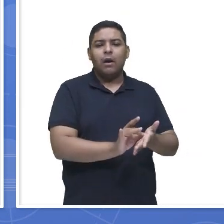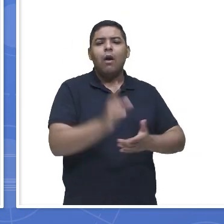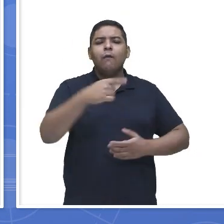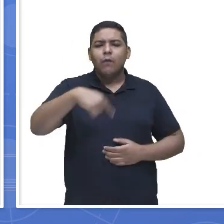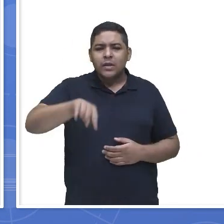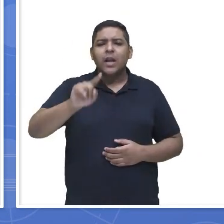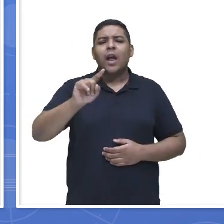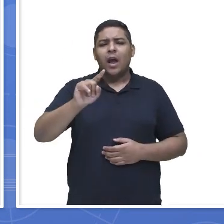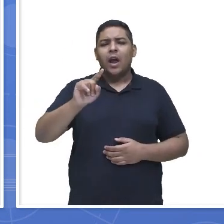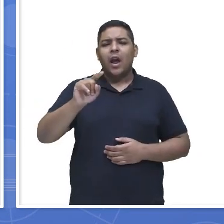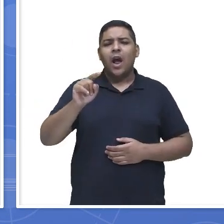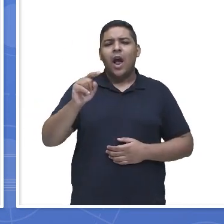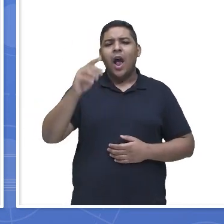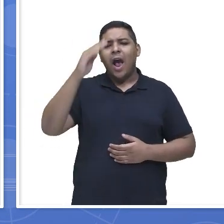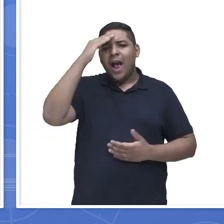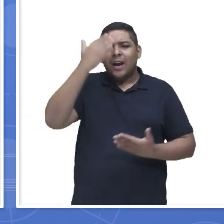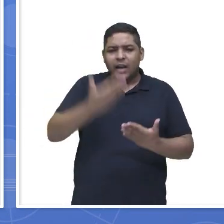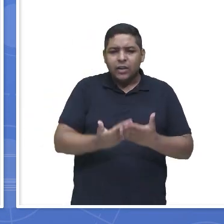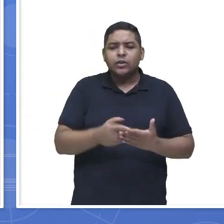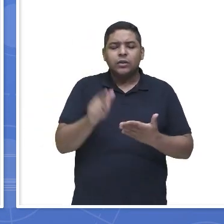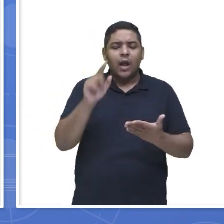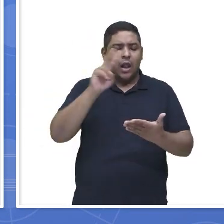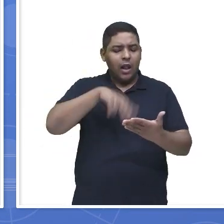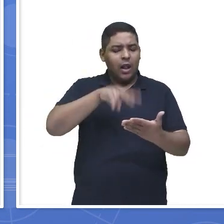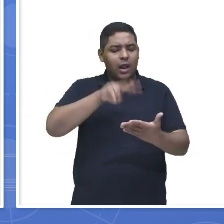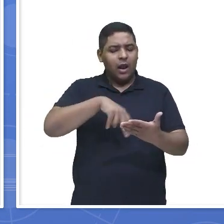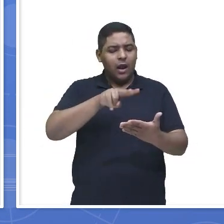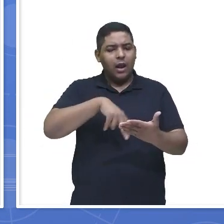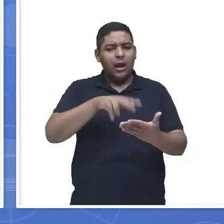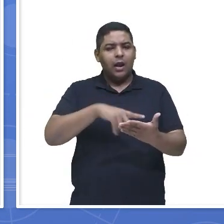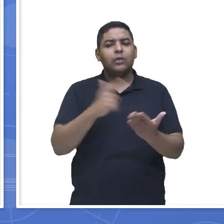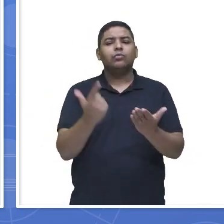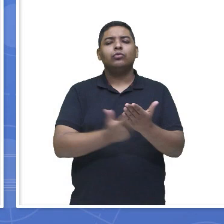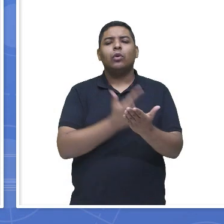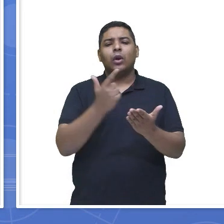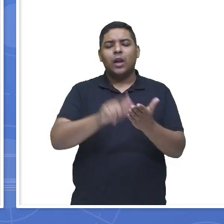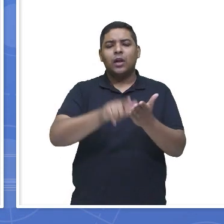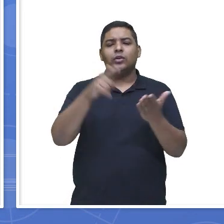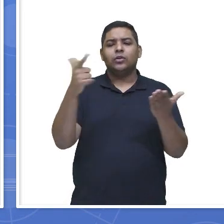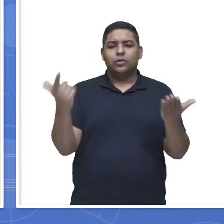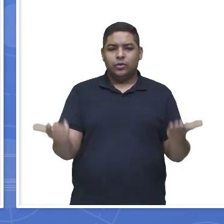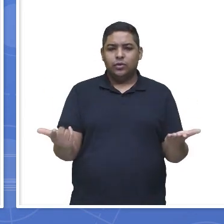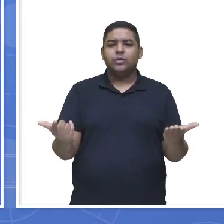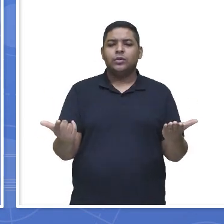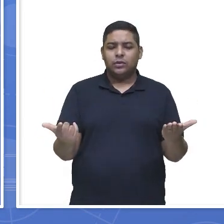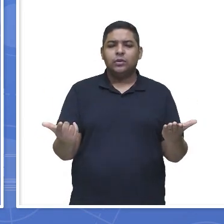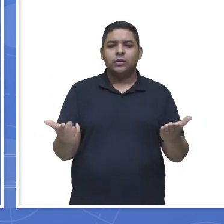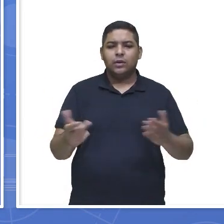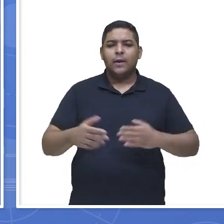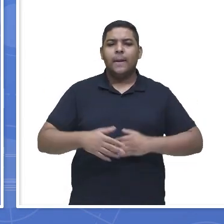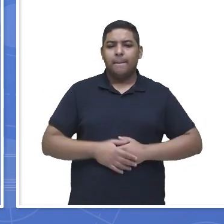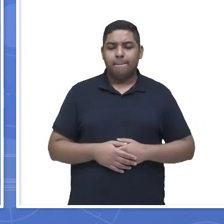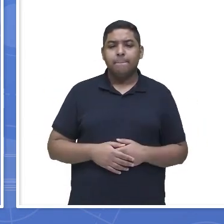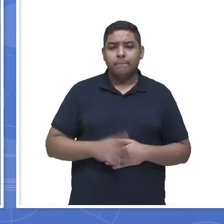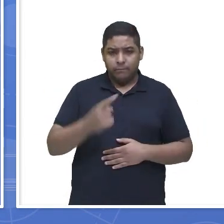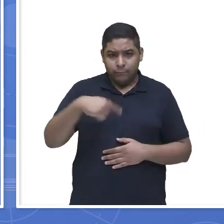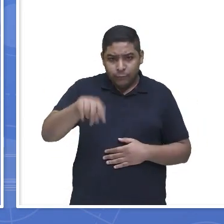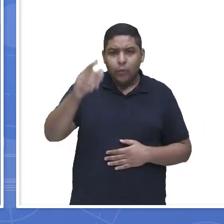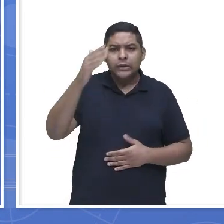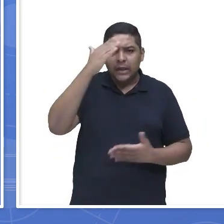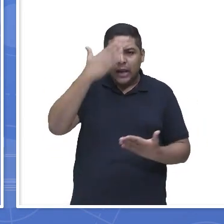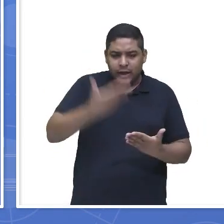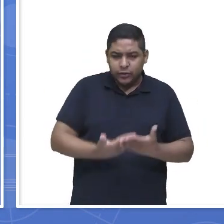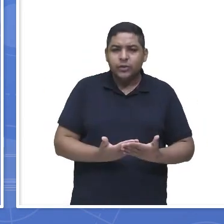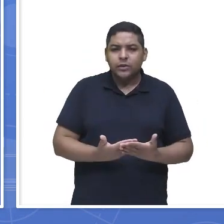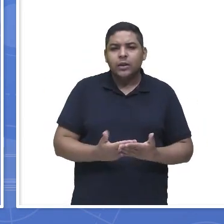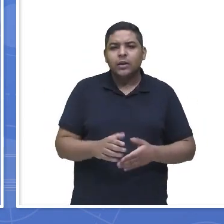você acredita no que lê nos jornais? E aí? Olha para mim, fala para mim aqui. Você acredita no que